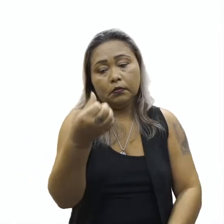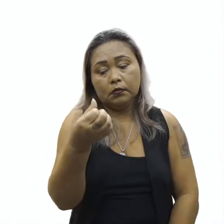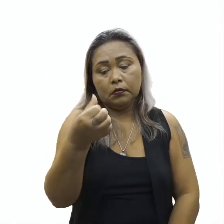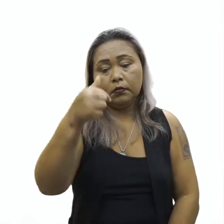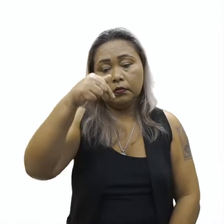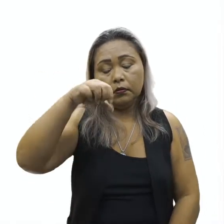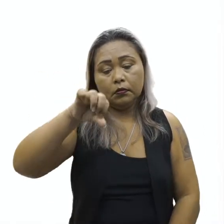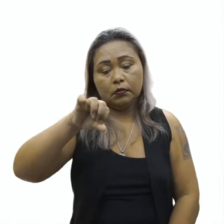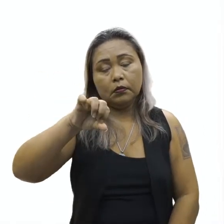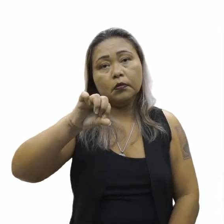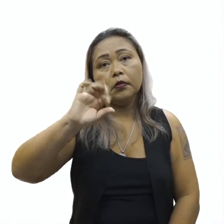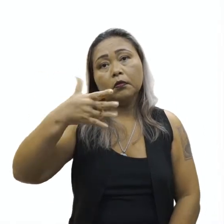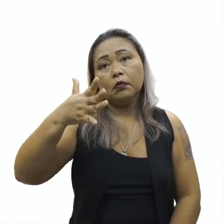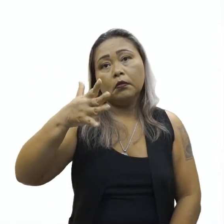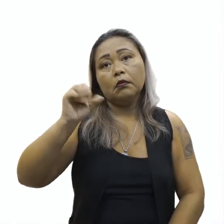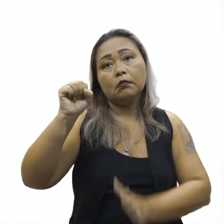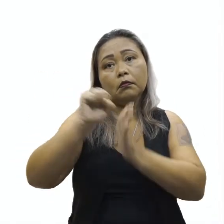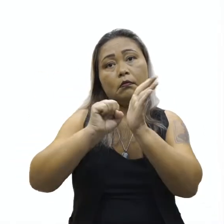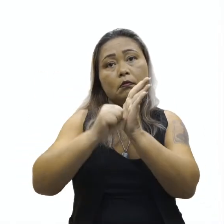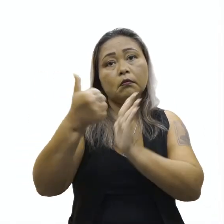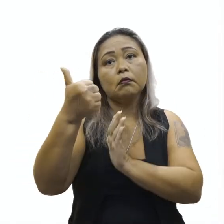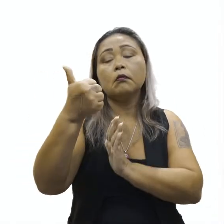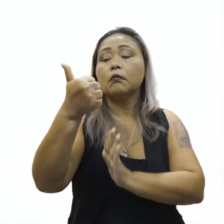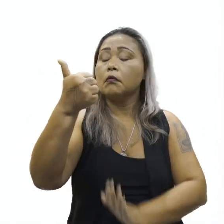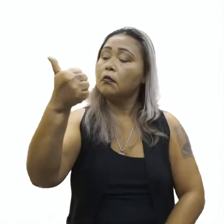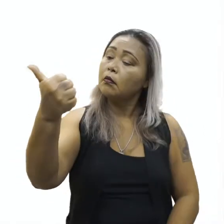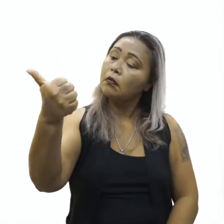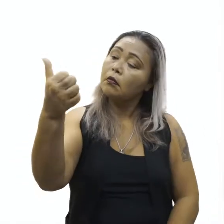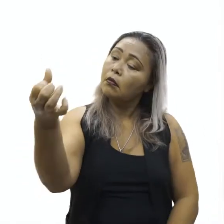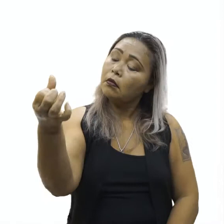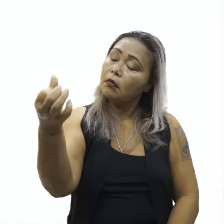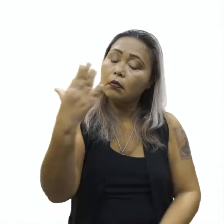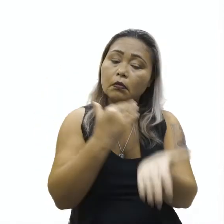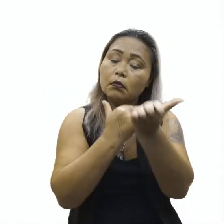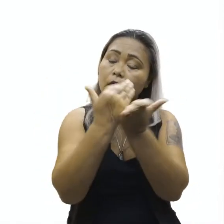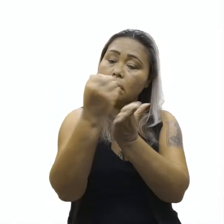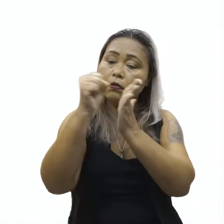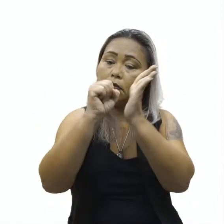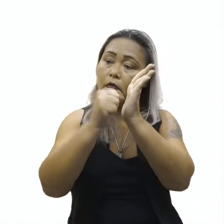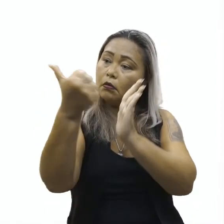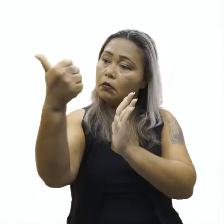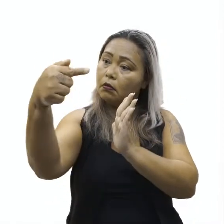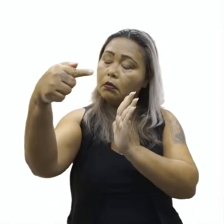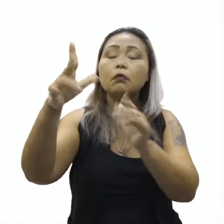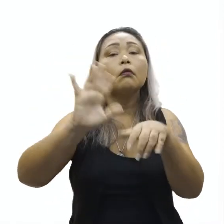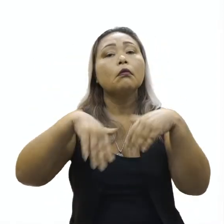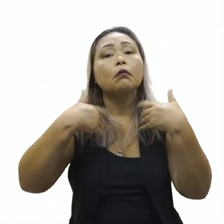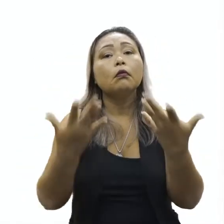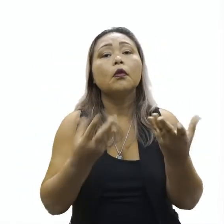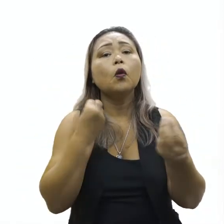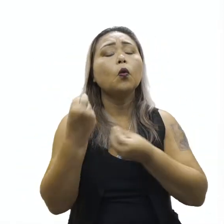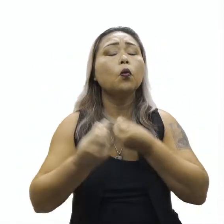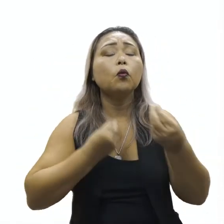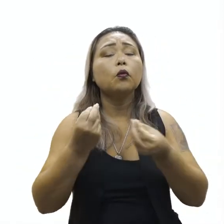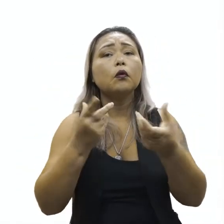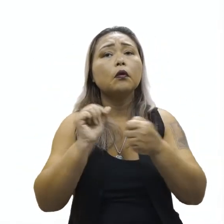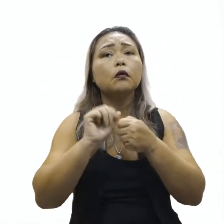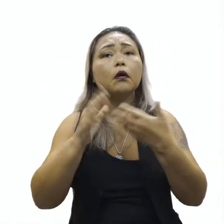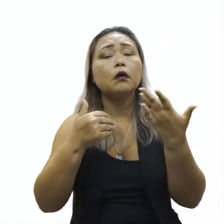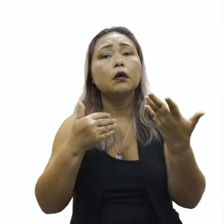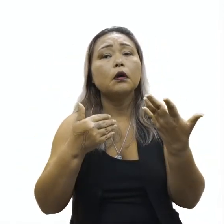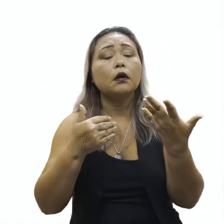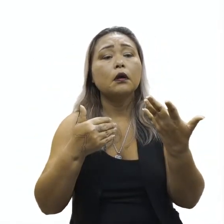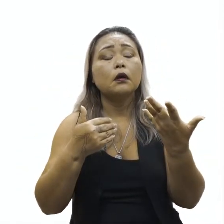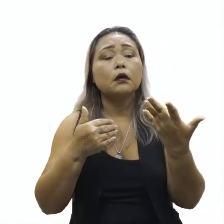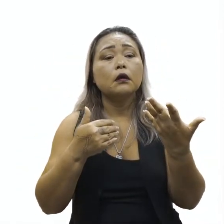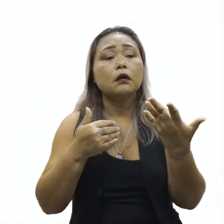1679, ou seja, aí no século XVI, início do século XVII. E como que partiu